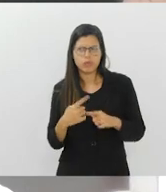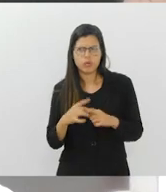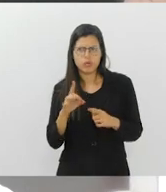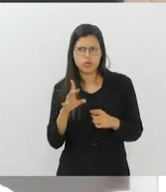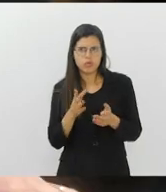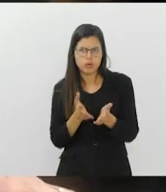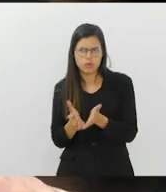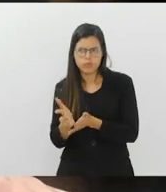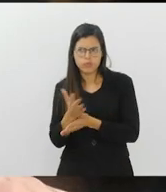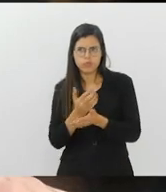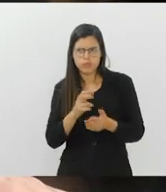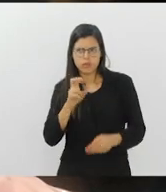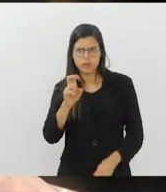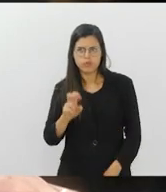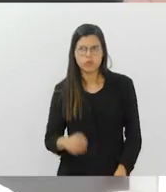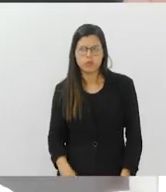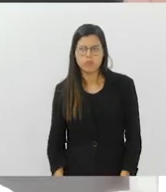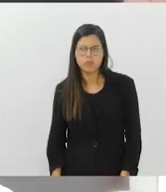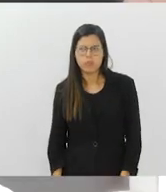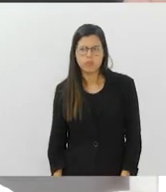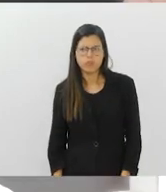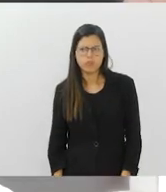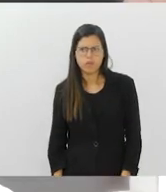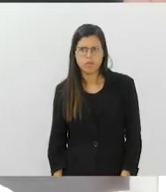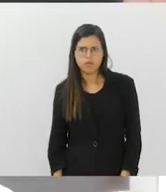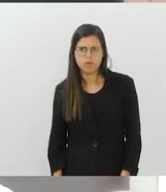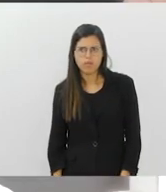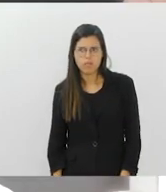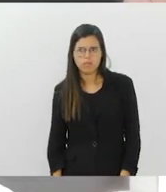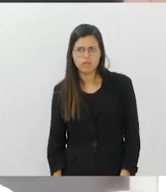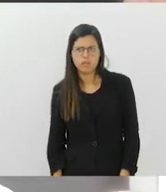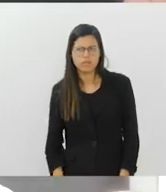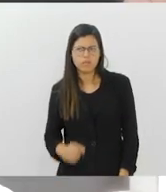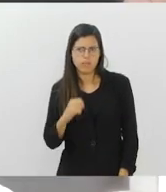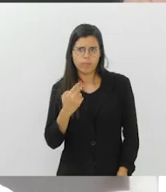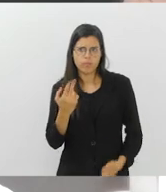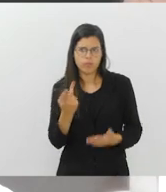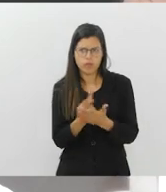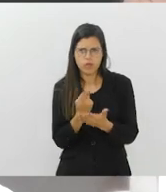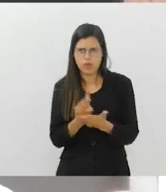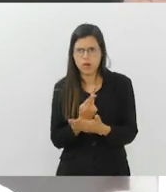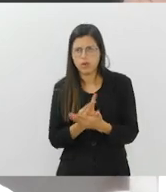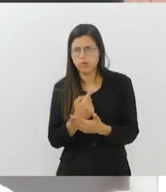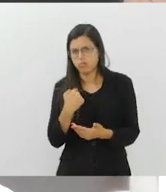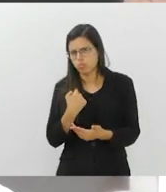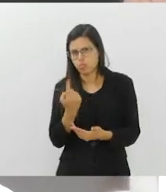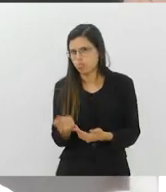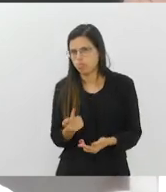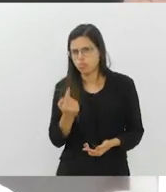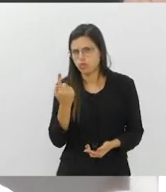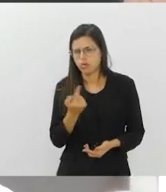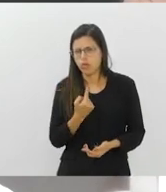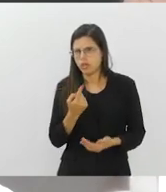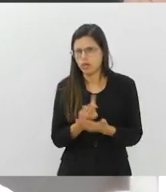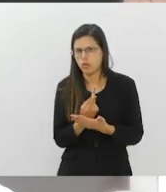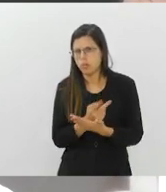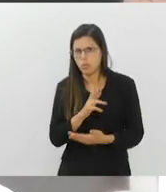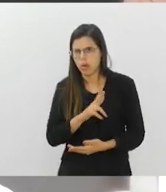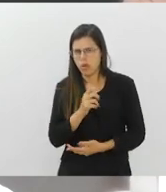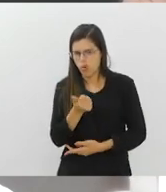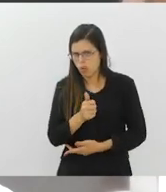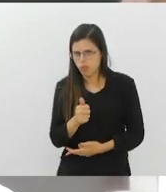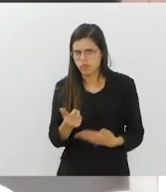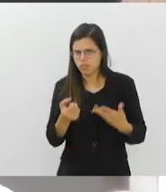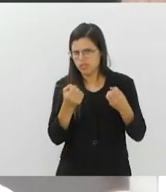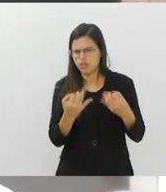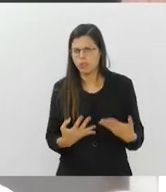5? Ou se nós vimos alguma questão incorreta, não são 11, explica, por favor, quais são, de fato, as que hoje